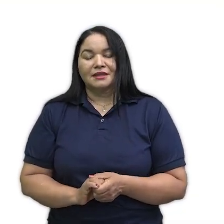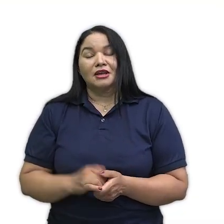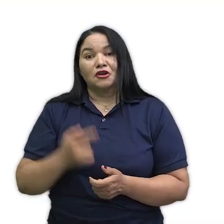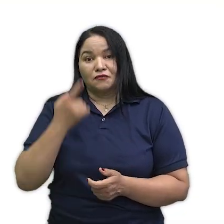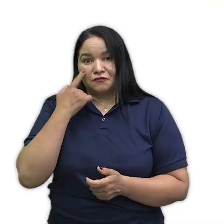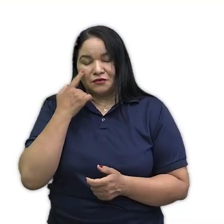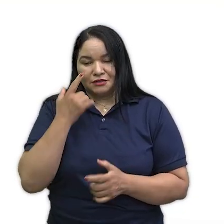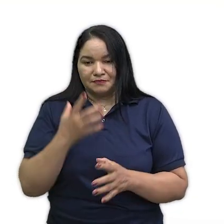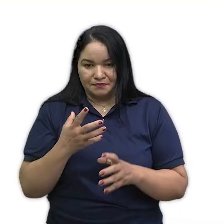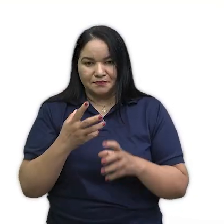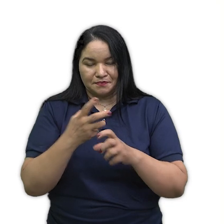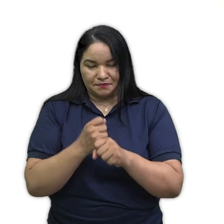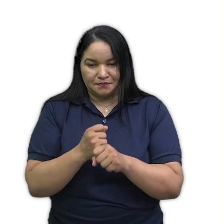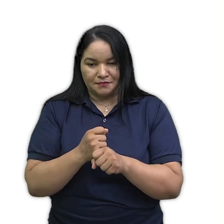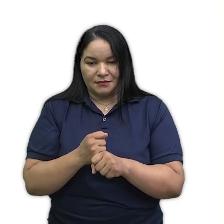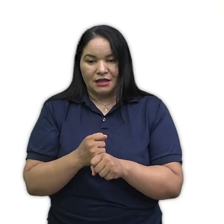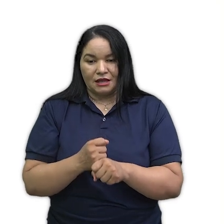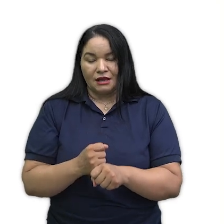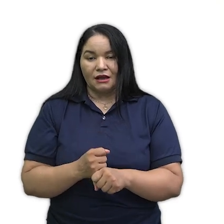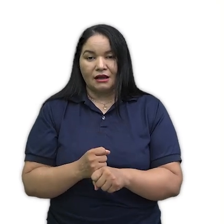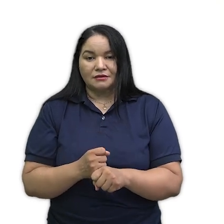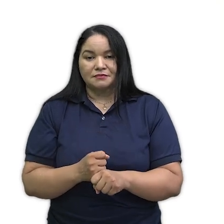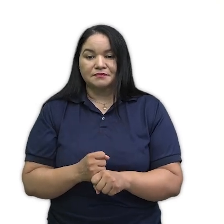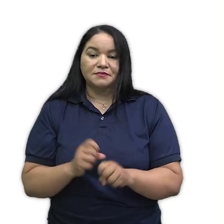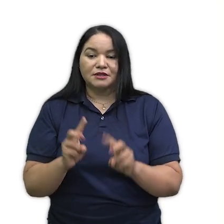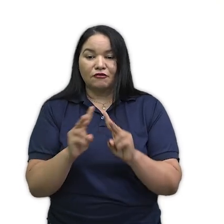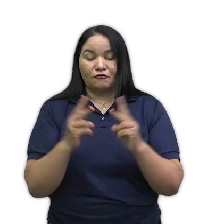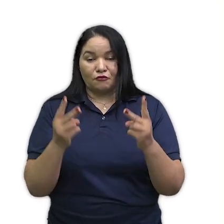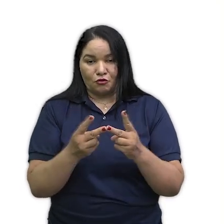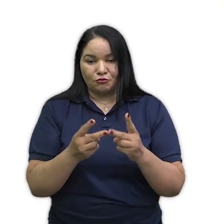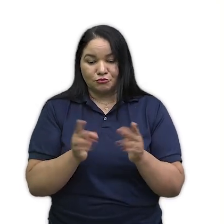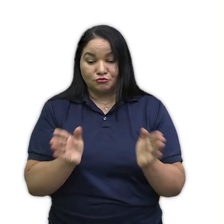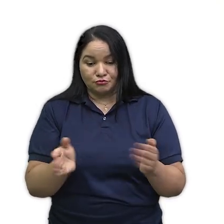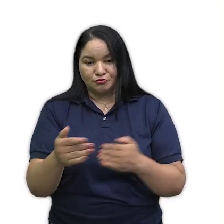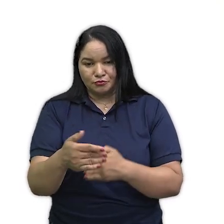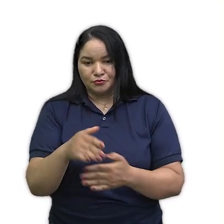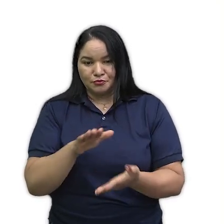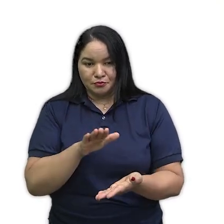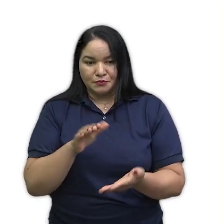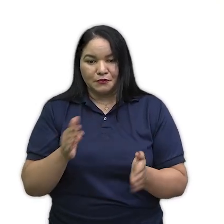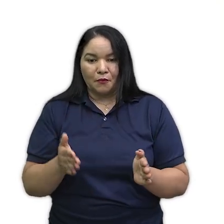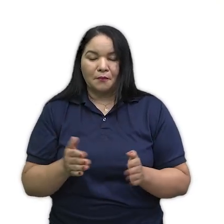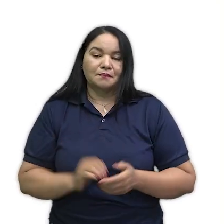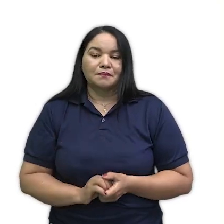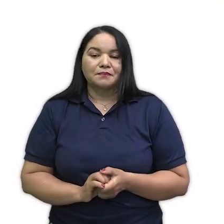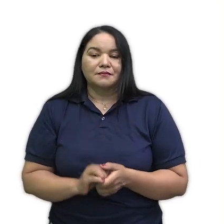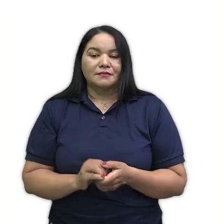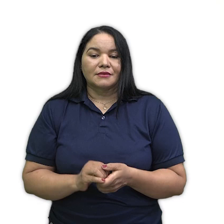para calcular o volume de um cubo, cuja aresta